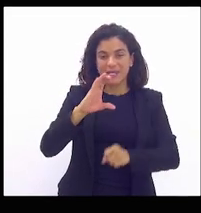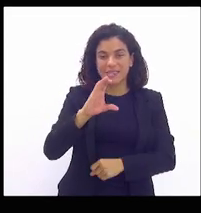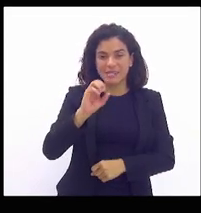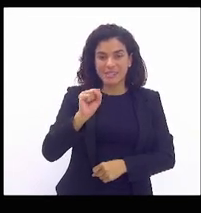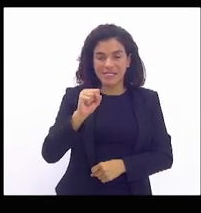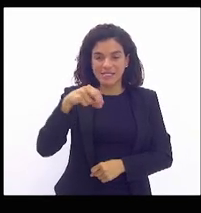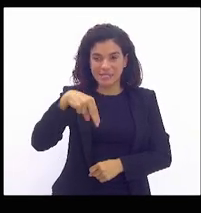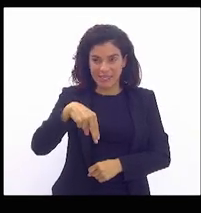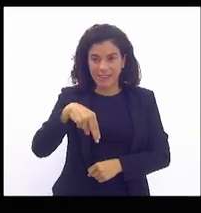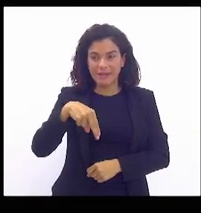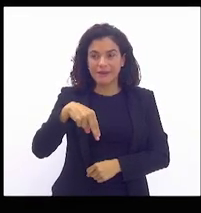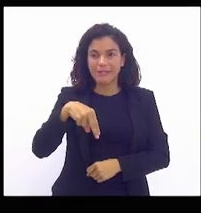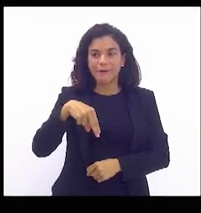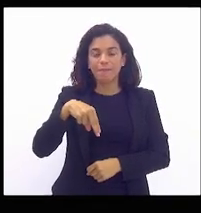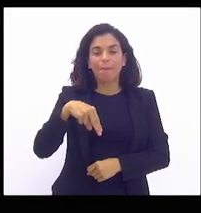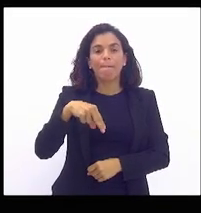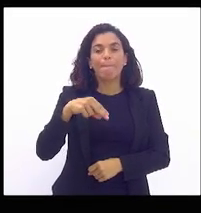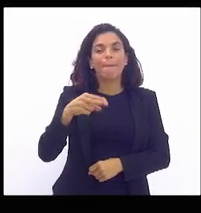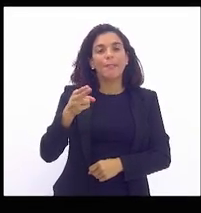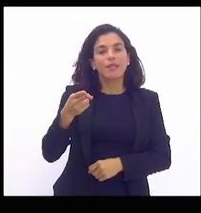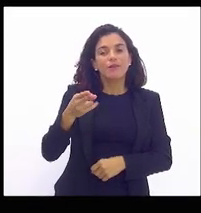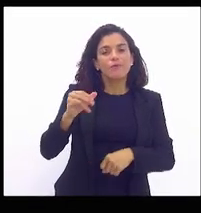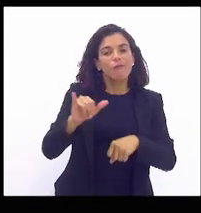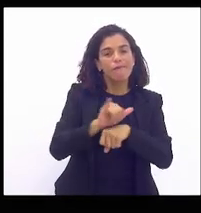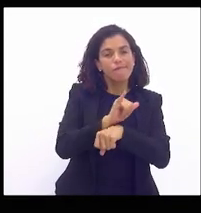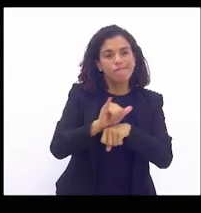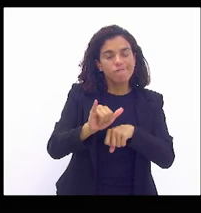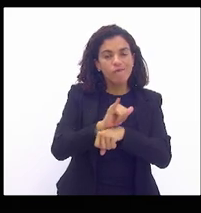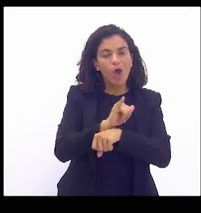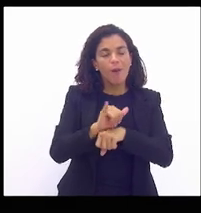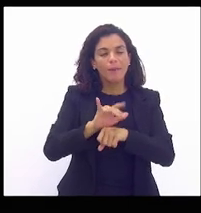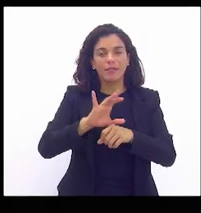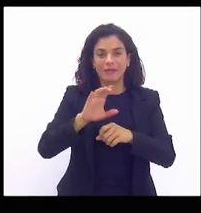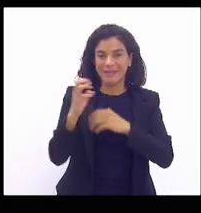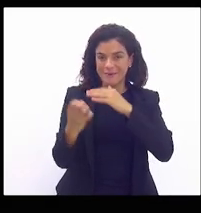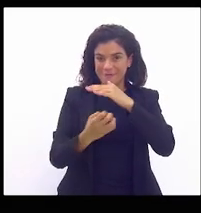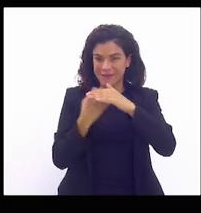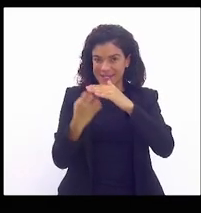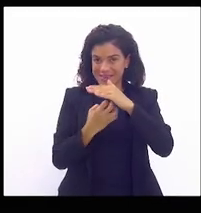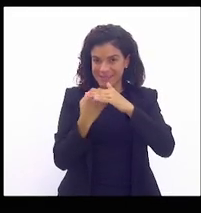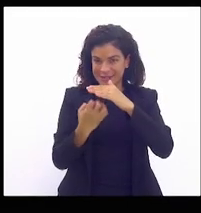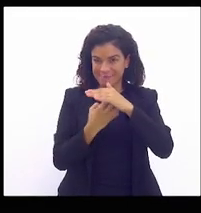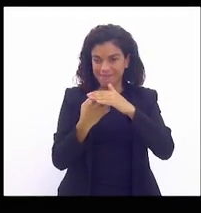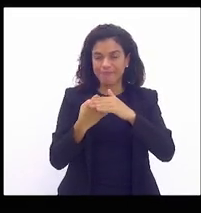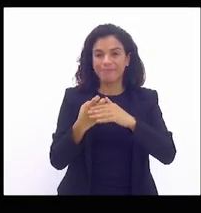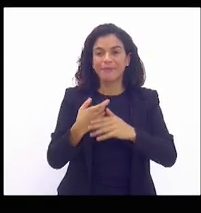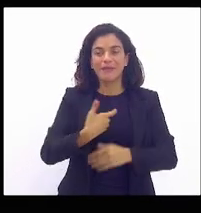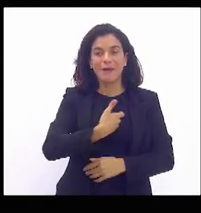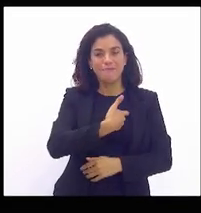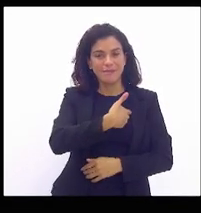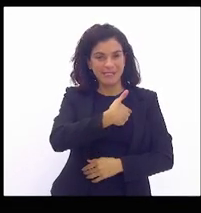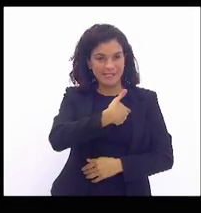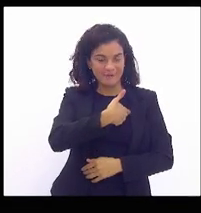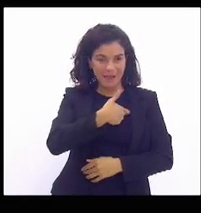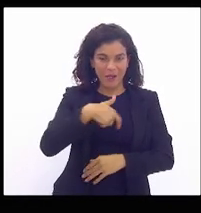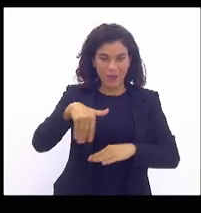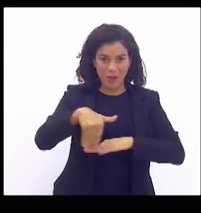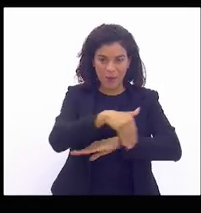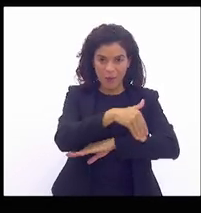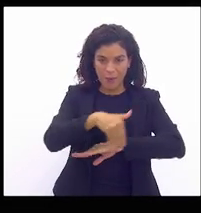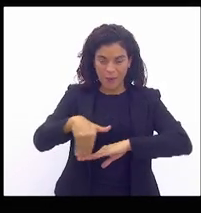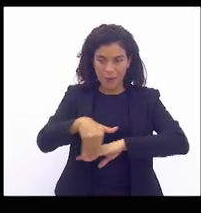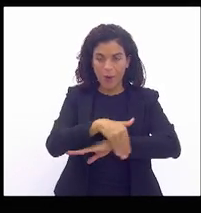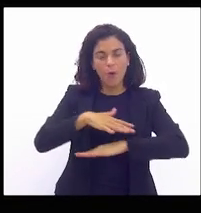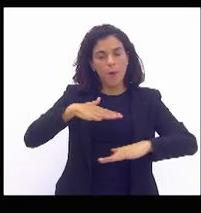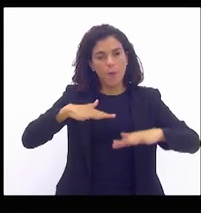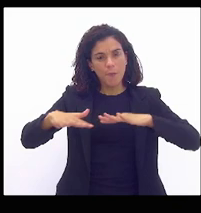ideia de uma forma corporativa dentro da nossa usina Presidente Vargas. Se chama Movimento